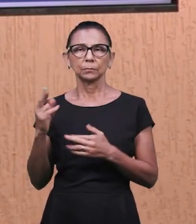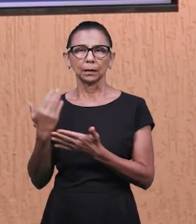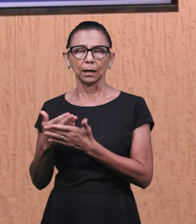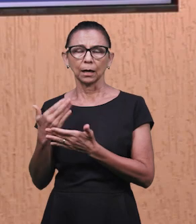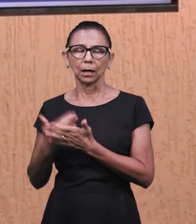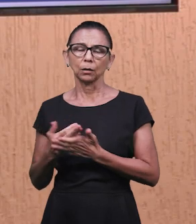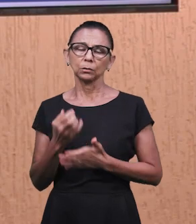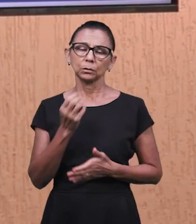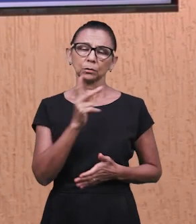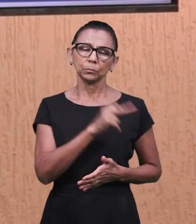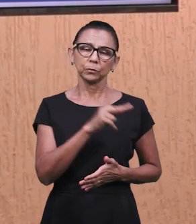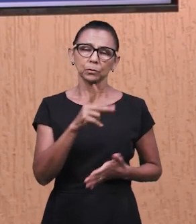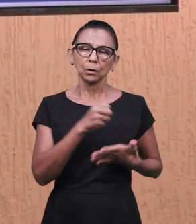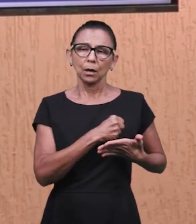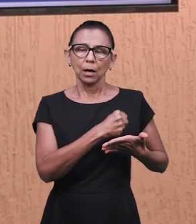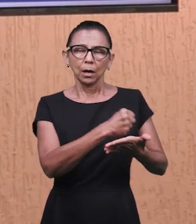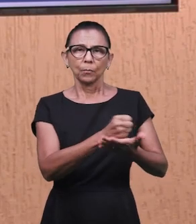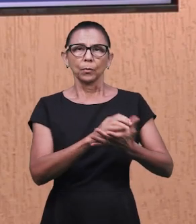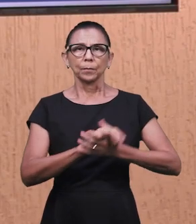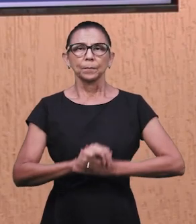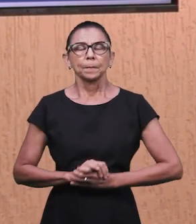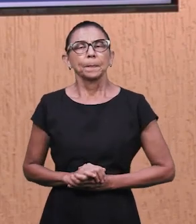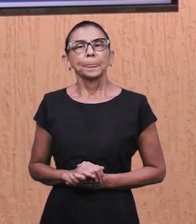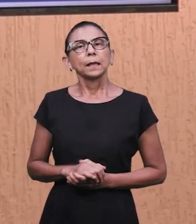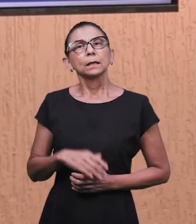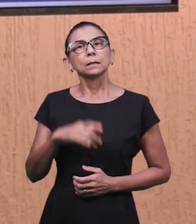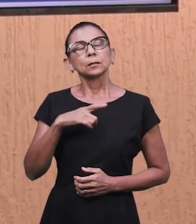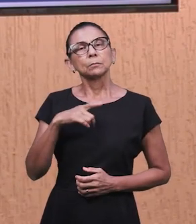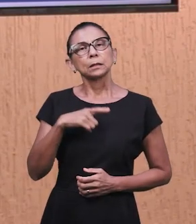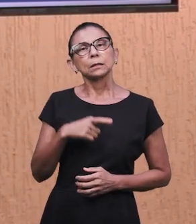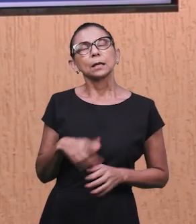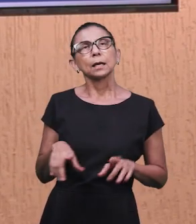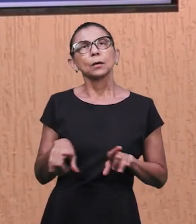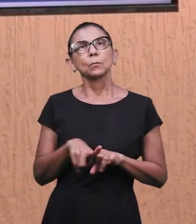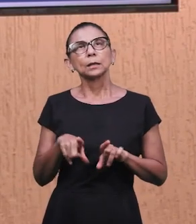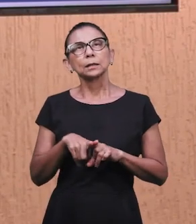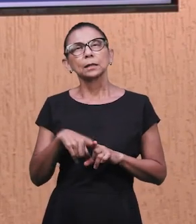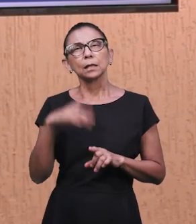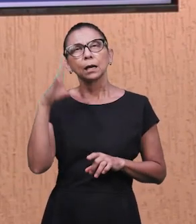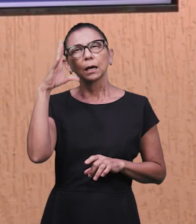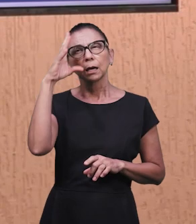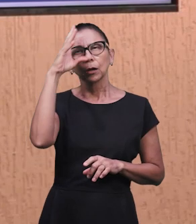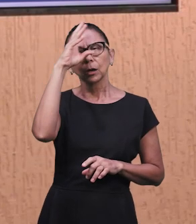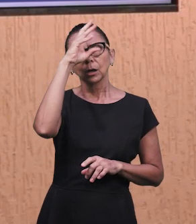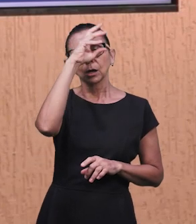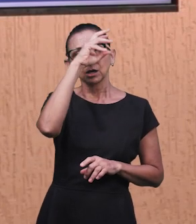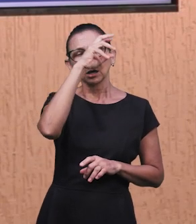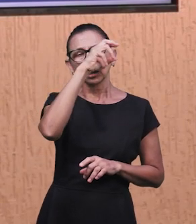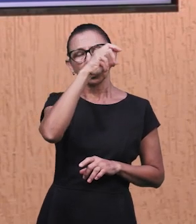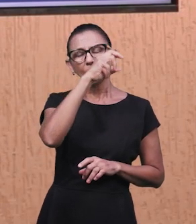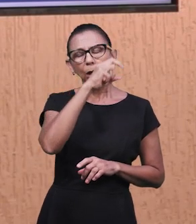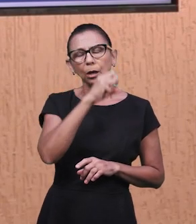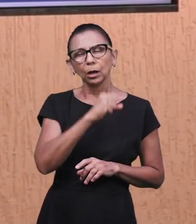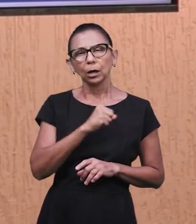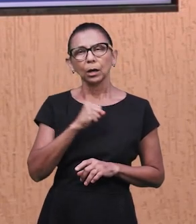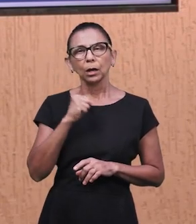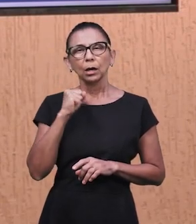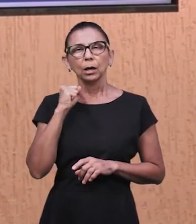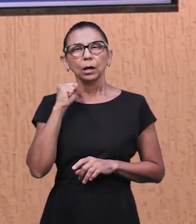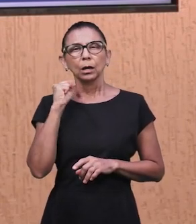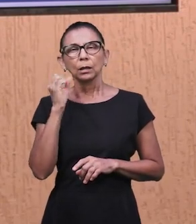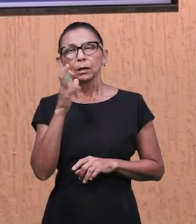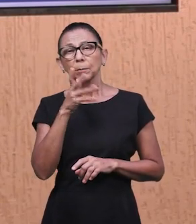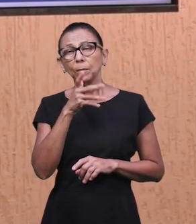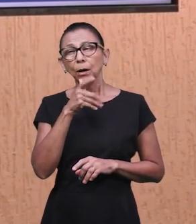algumas crianças, por exemplo, crianças do nível 5, que têm uma compreensão muito pequena, que têm um tempo de atenção muito pequeno,